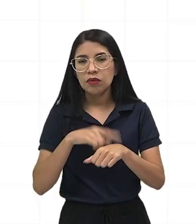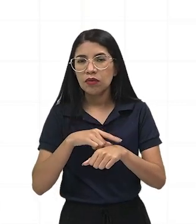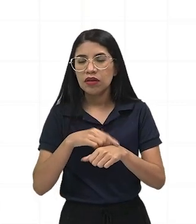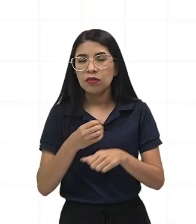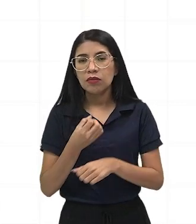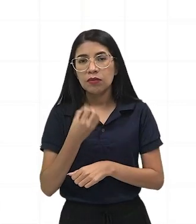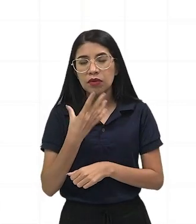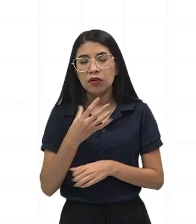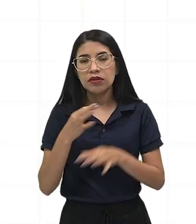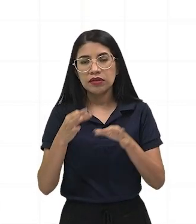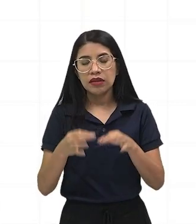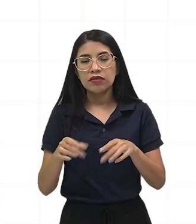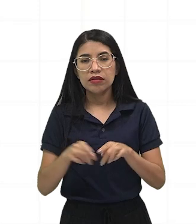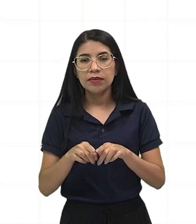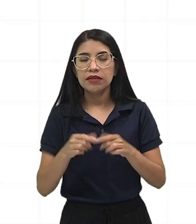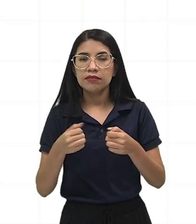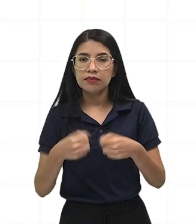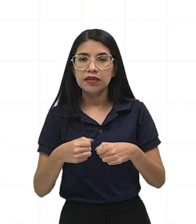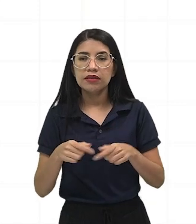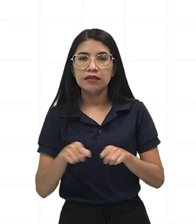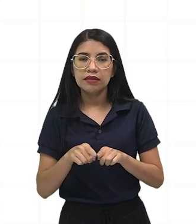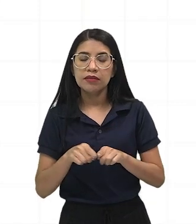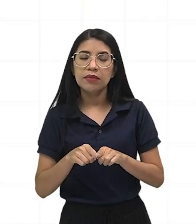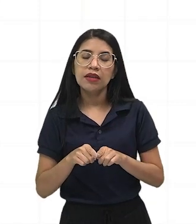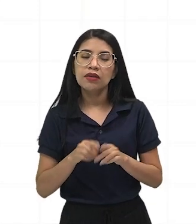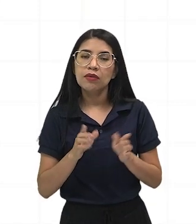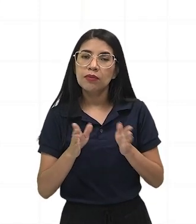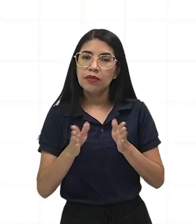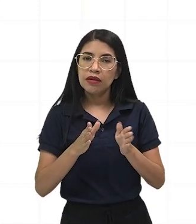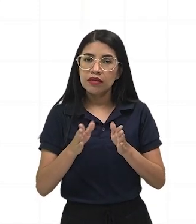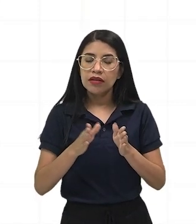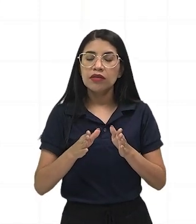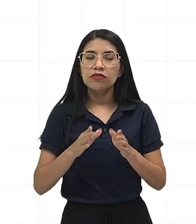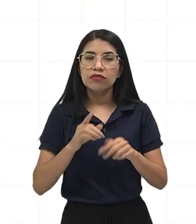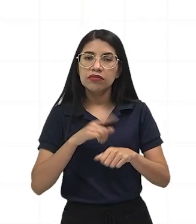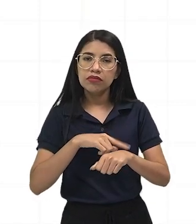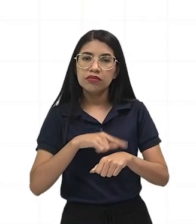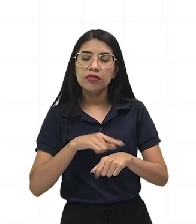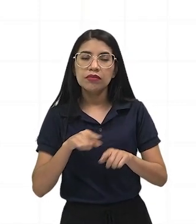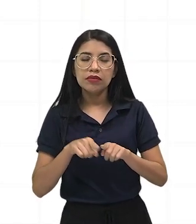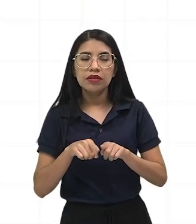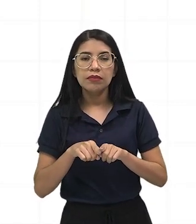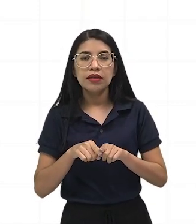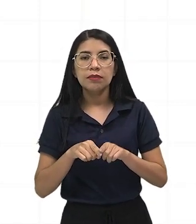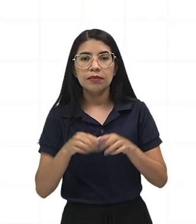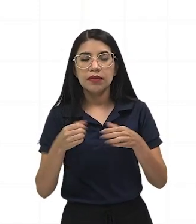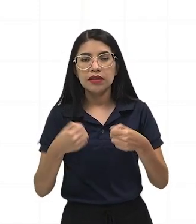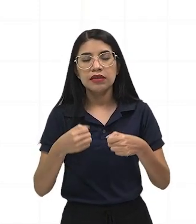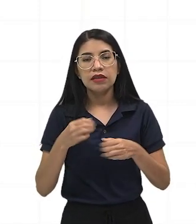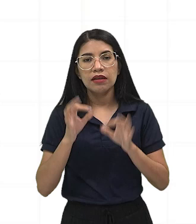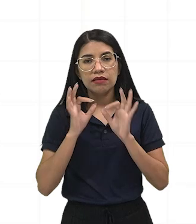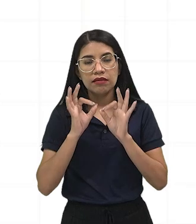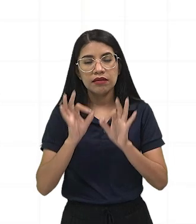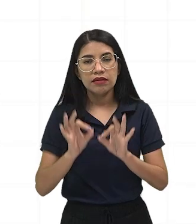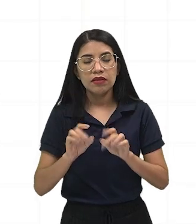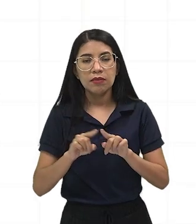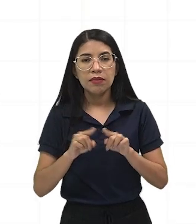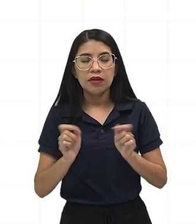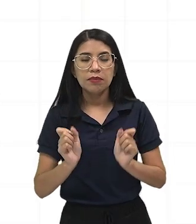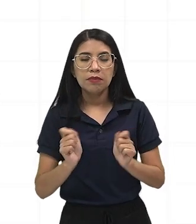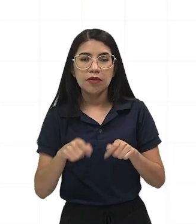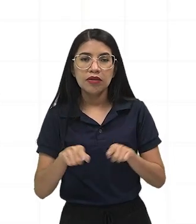Porque tem que levar em consideração essa questão do tempo hábil. Mas eu posso pegar